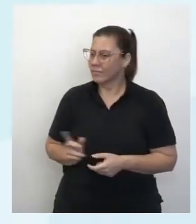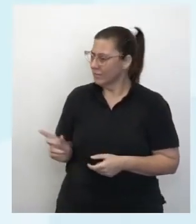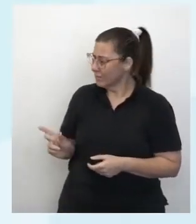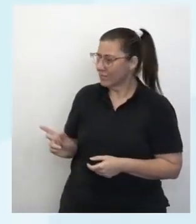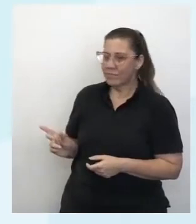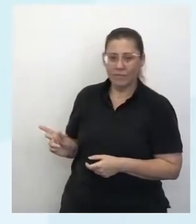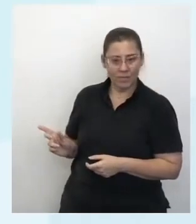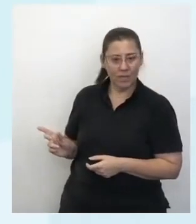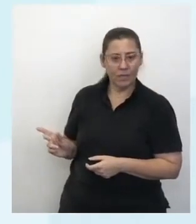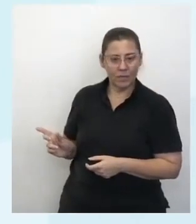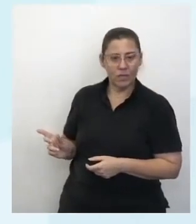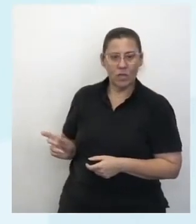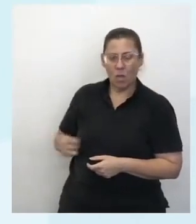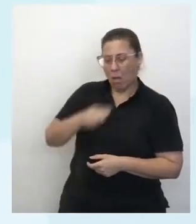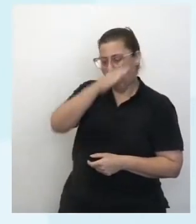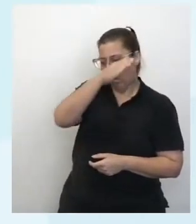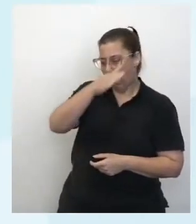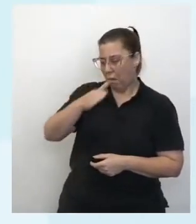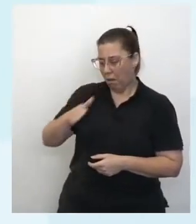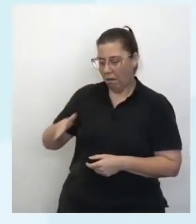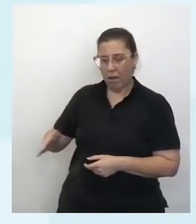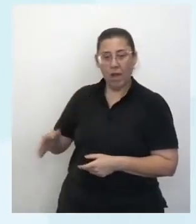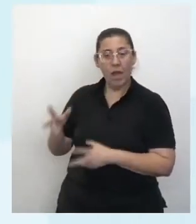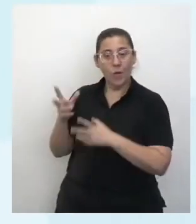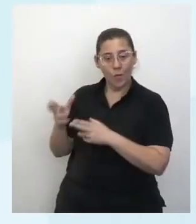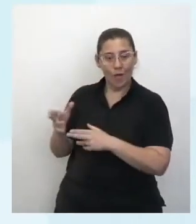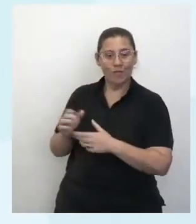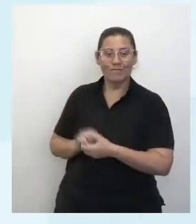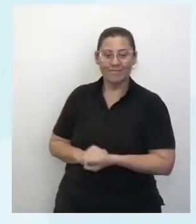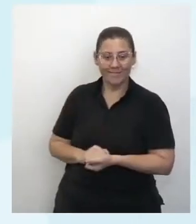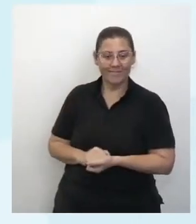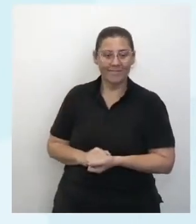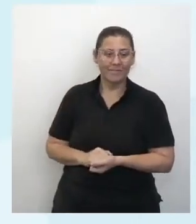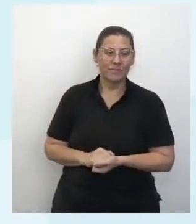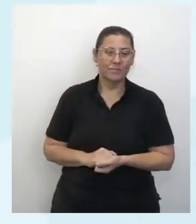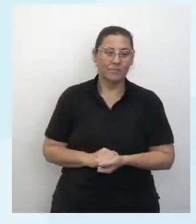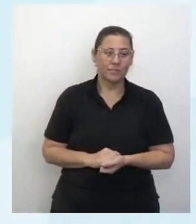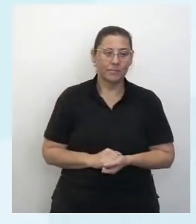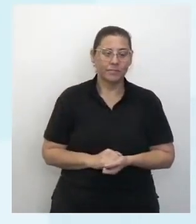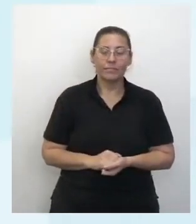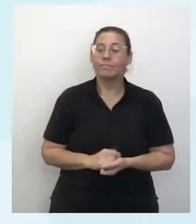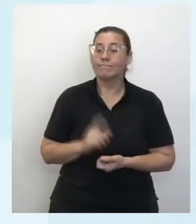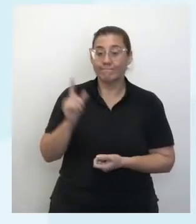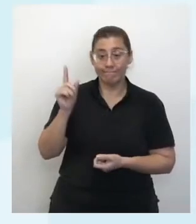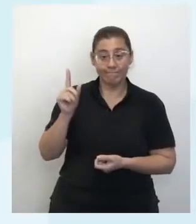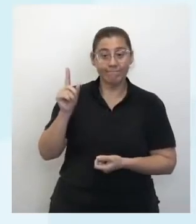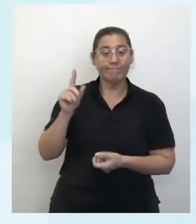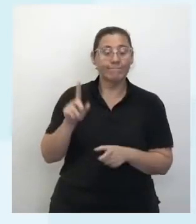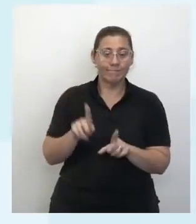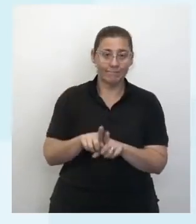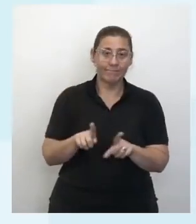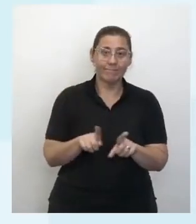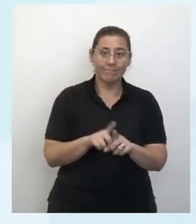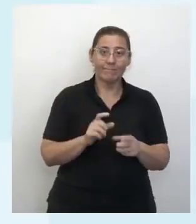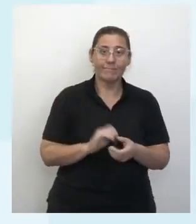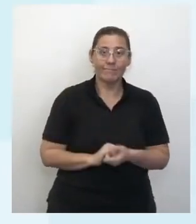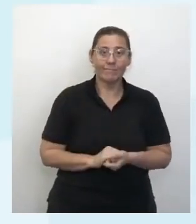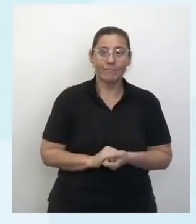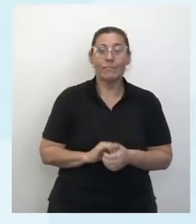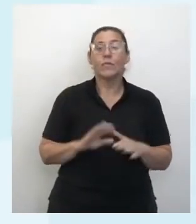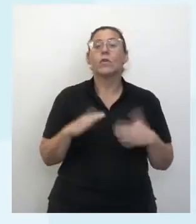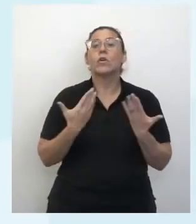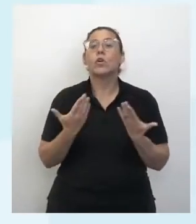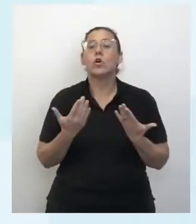inclinação do raio solar, este ângulo aqui, ele é igual para os dois, ó. O mesmo acontece lá em cima, tá certo? E a maneira